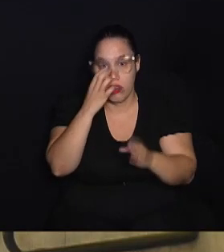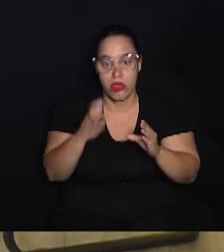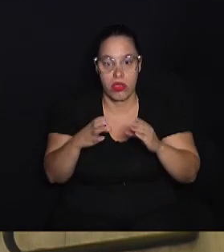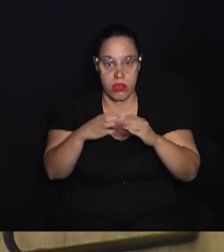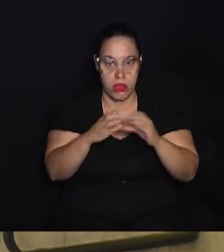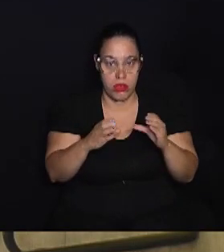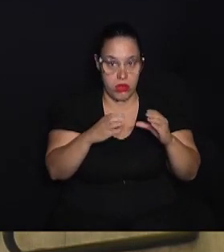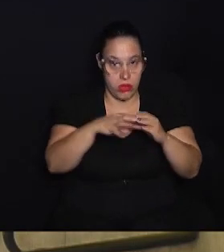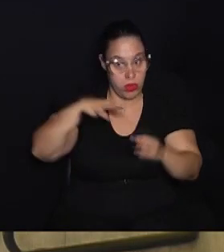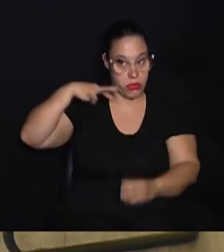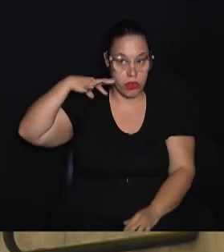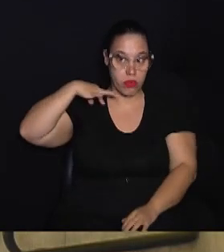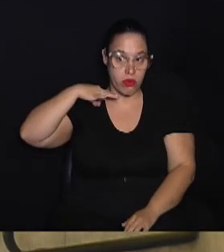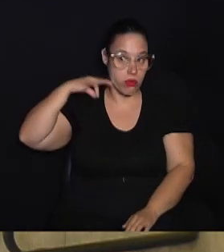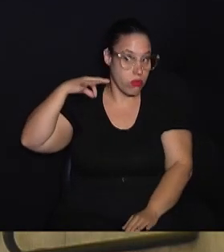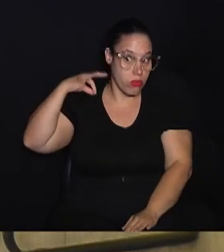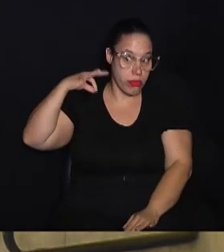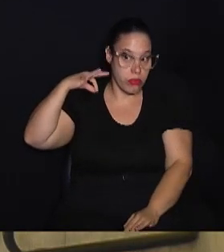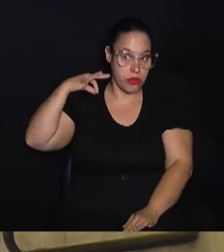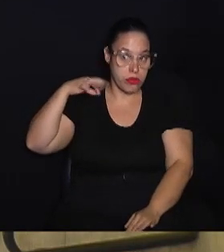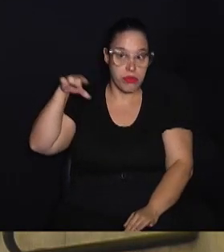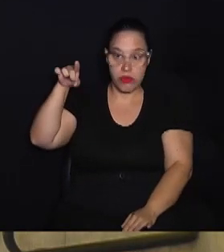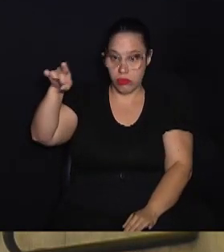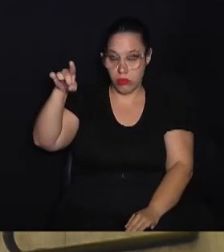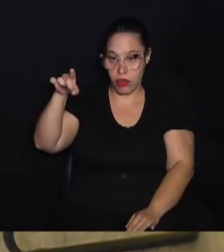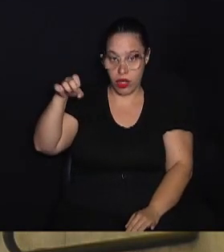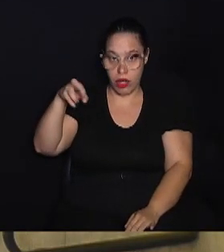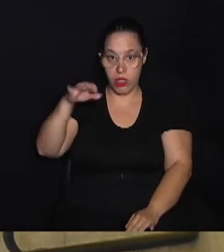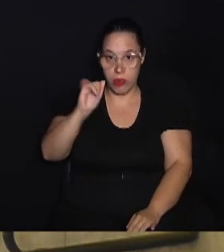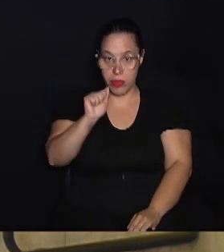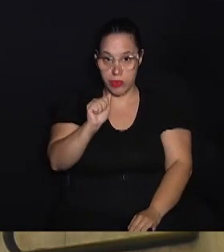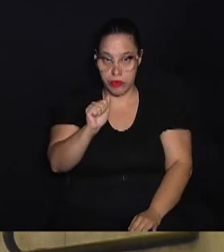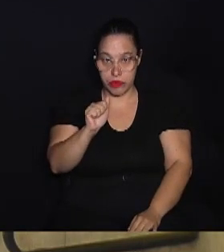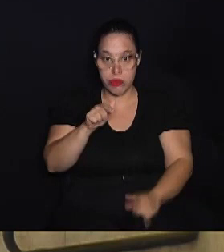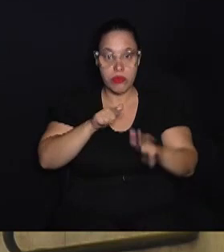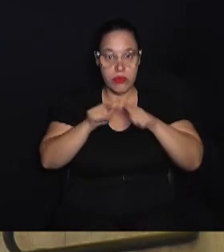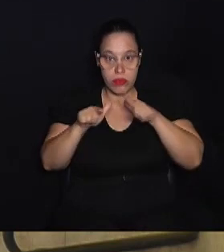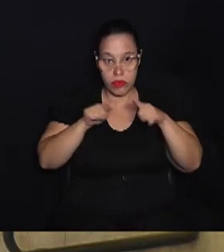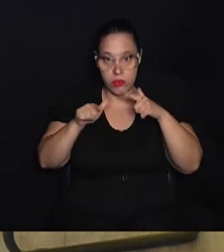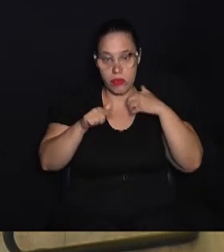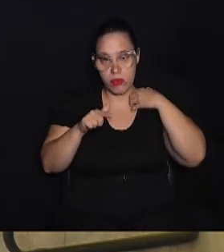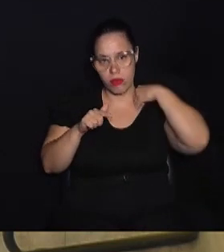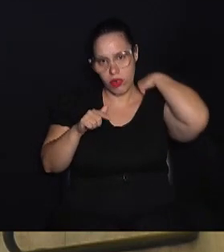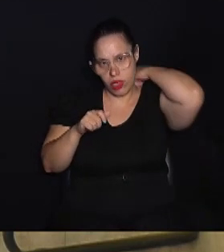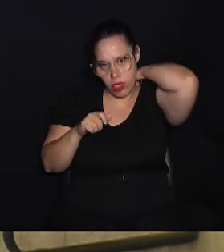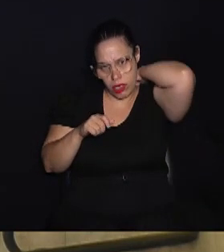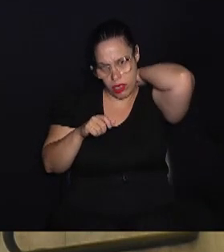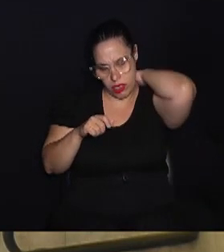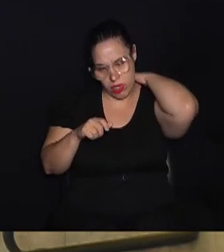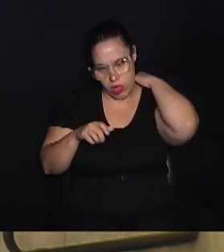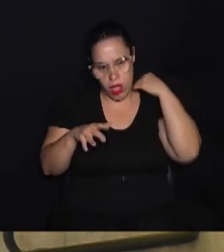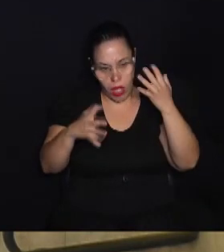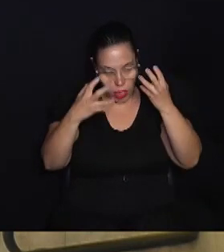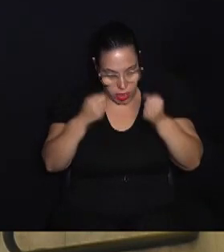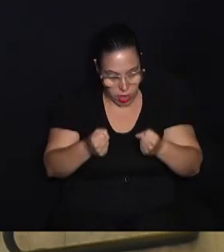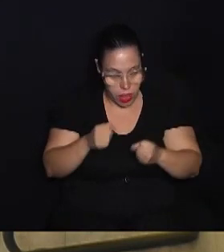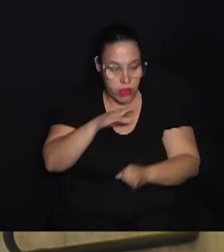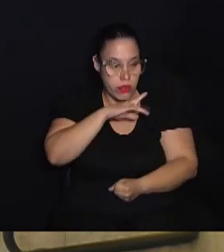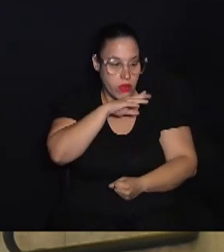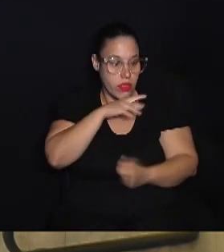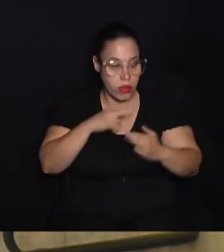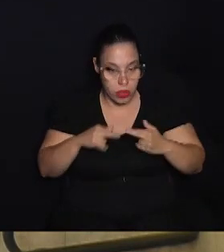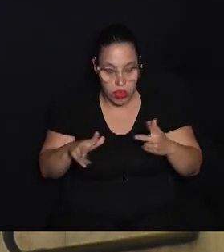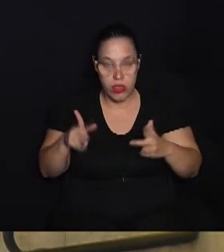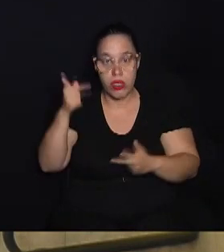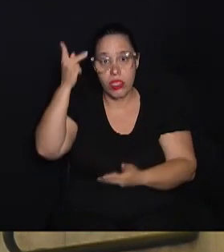de voluntários que estavam lá na mata trabalhando, inclusive em resgates de animais e tudo mais. Em